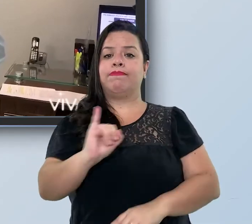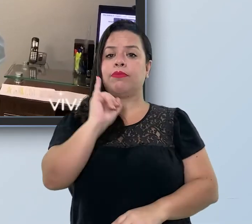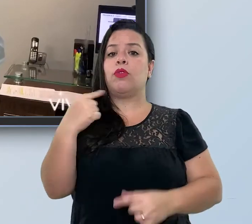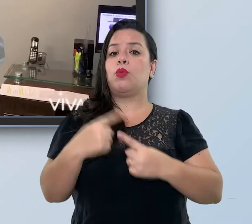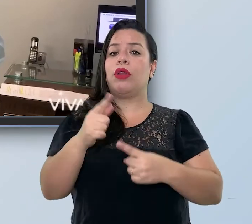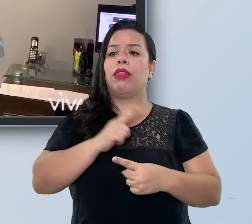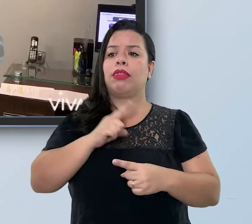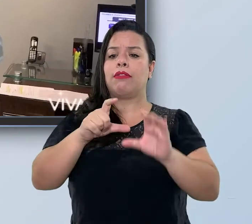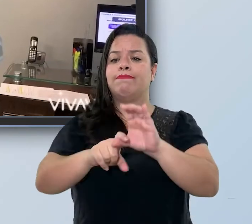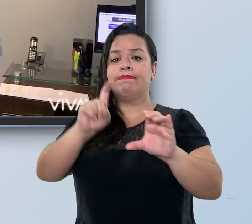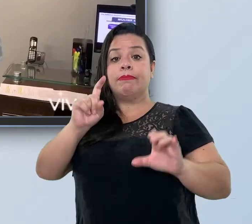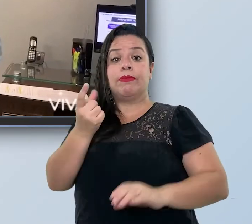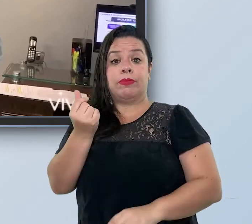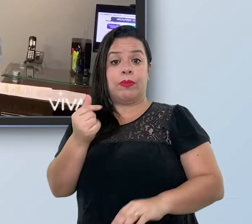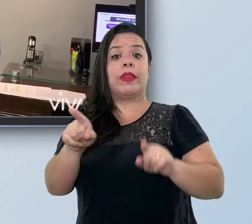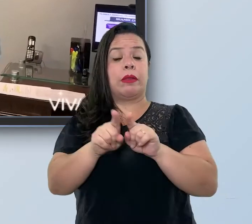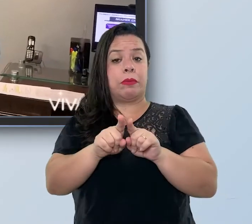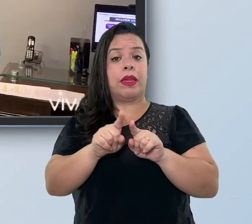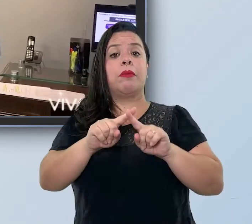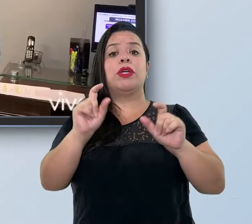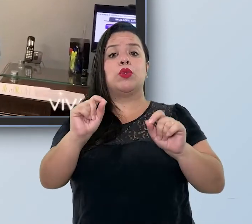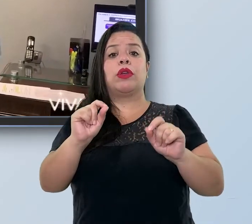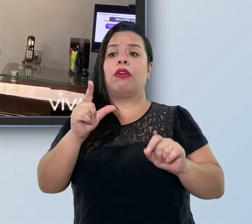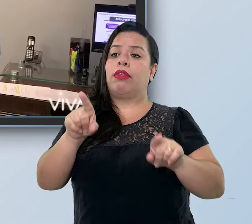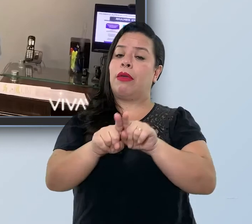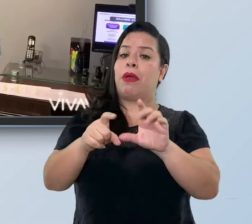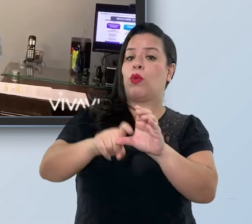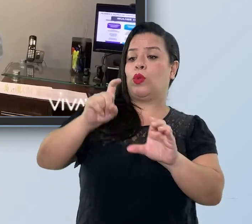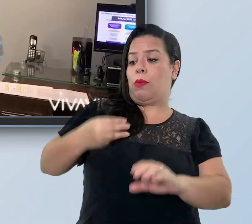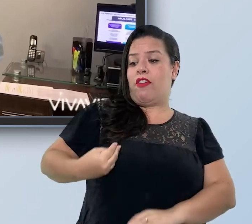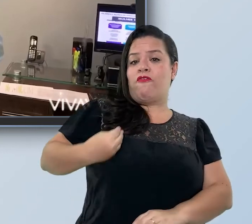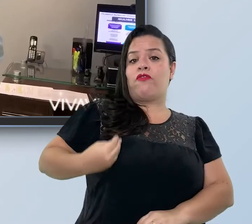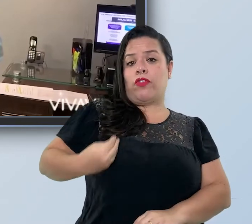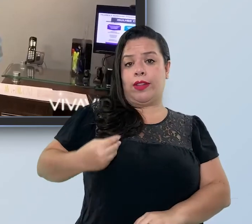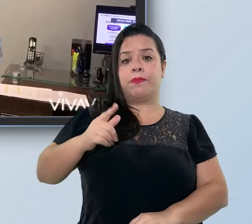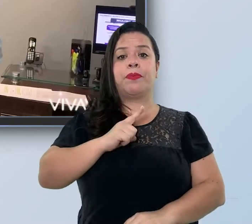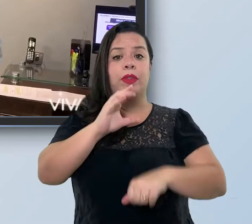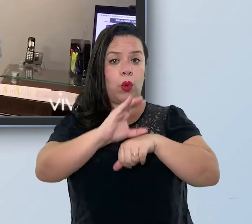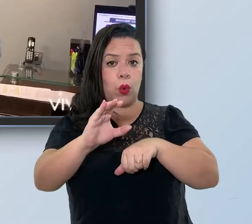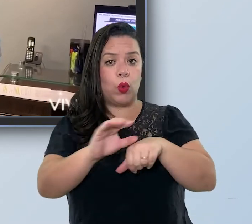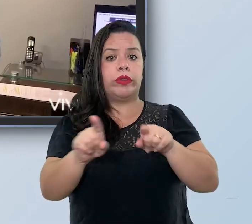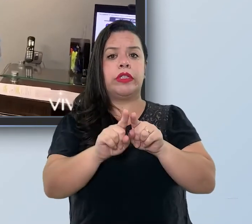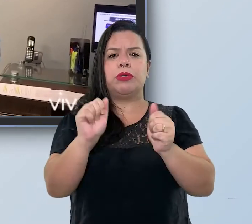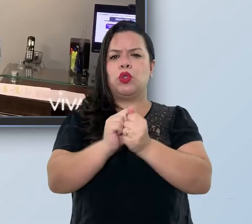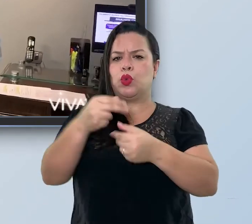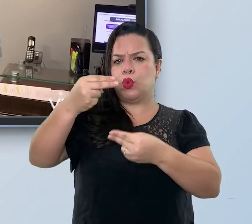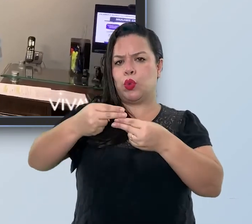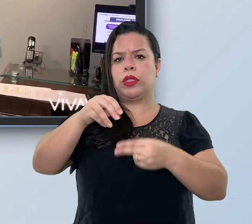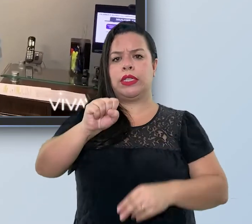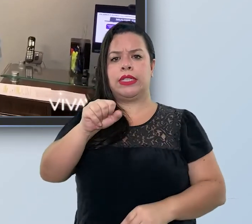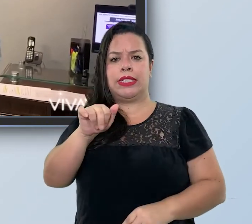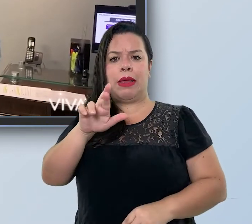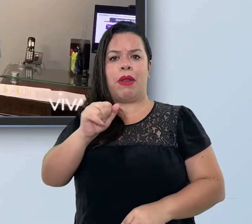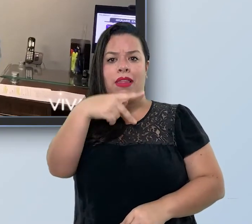dá autonomia financeira, autonomia econômica, mas, sobretudo, autonomia da vida. Nós fazemos cursos com o SEBRAE,